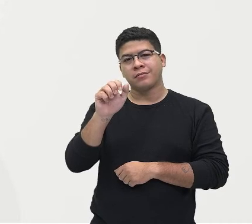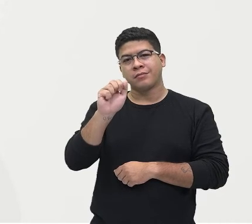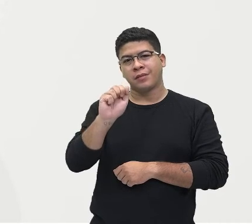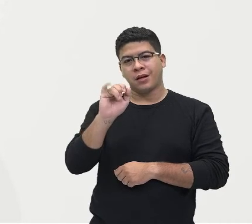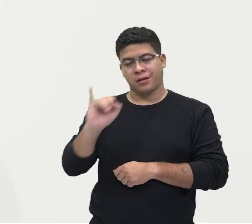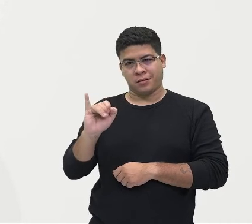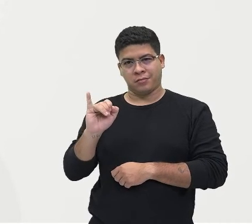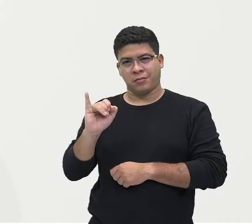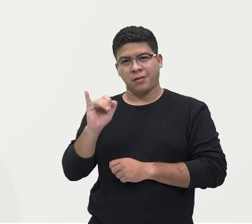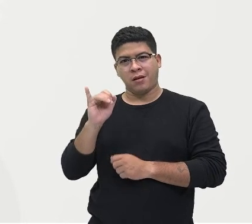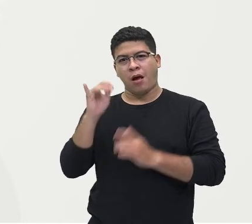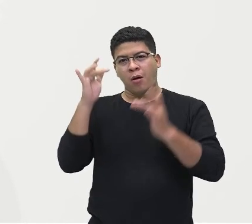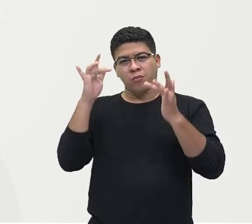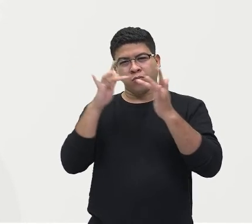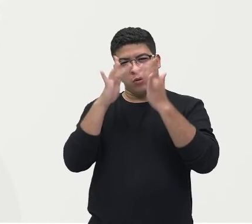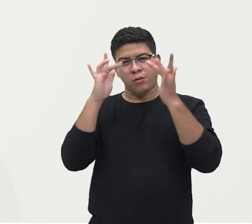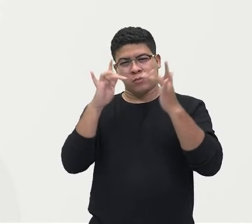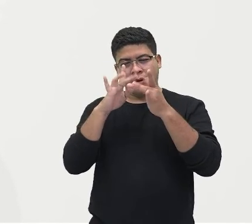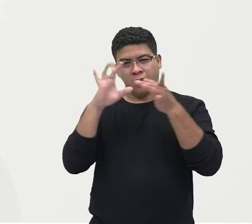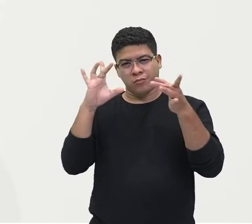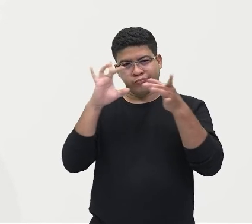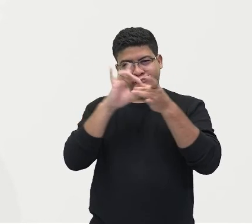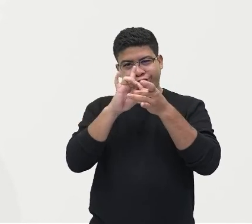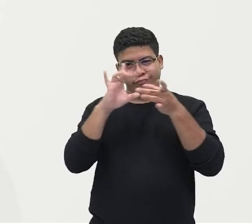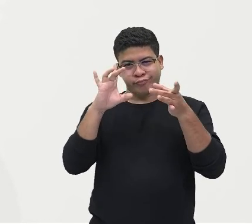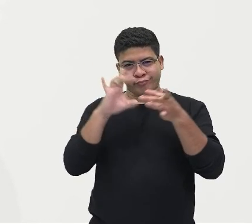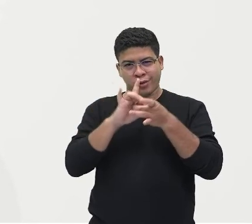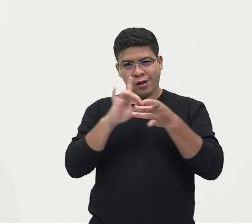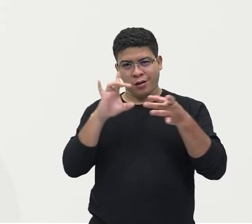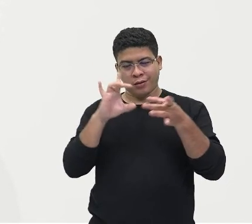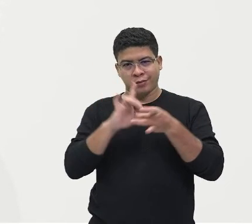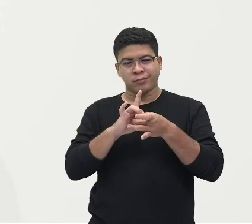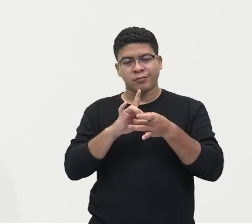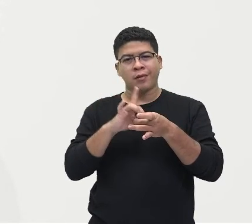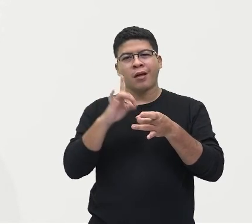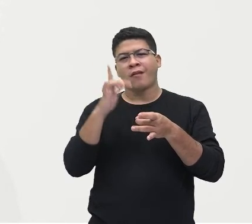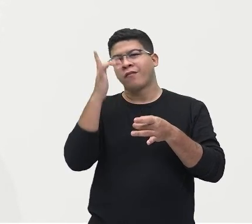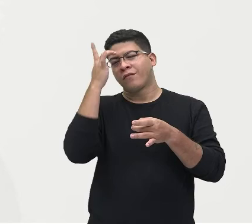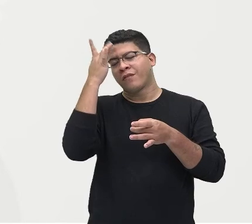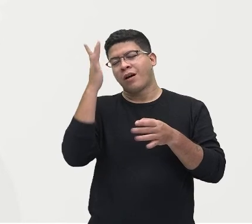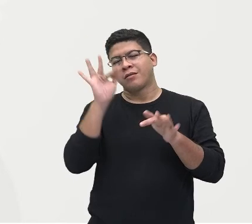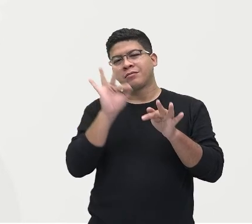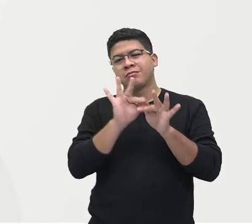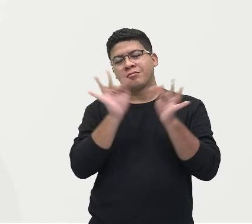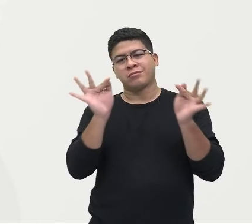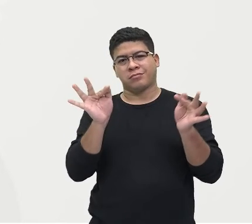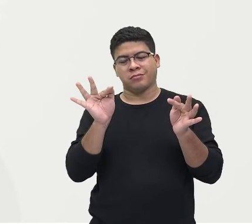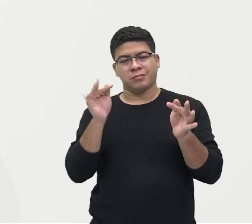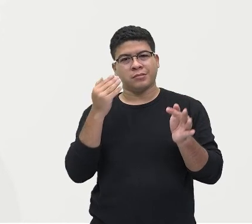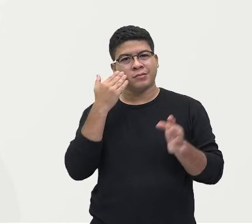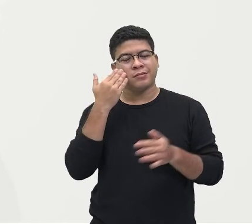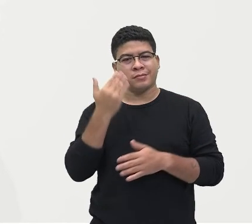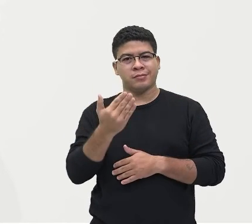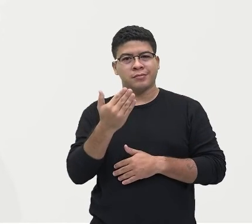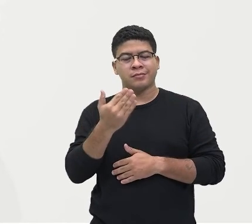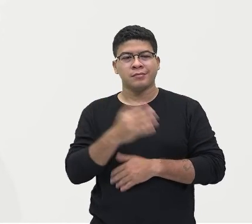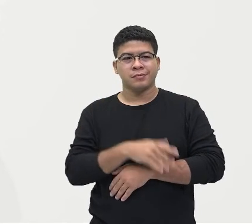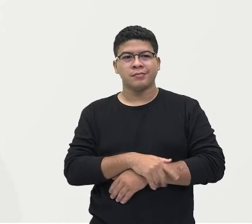Ela conecta ao nosso dia a dia as coisas mais práticas, né? Que a inteligência artificial